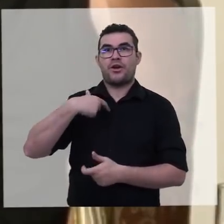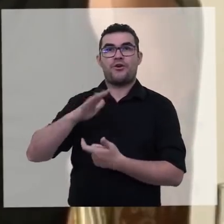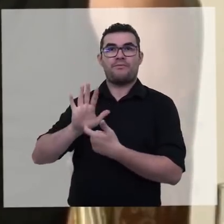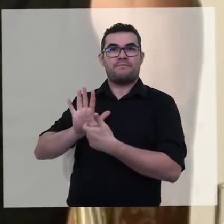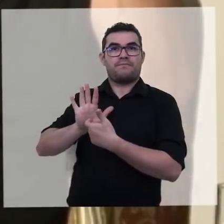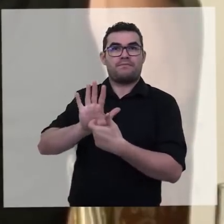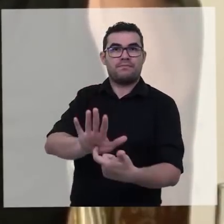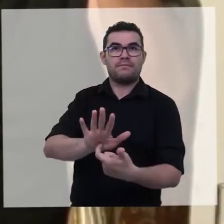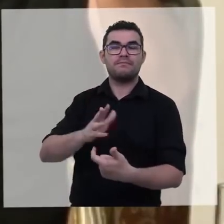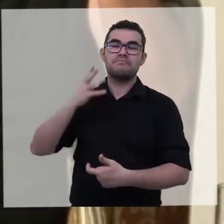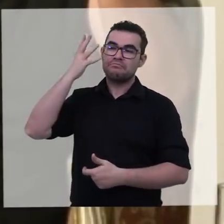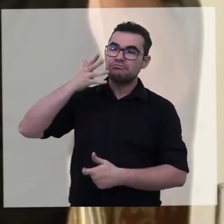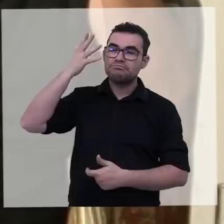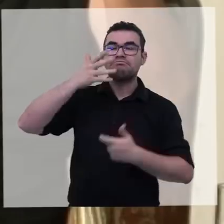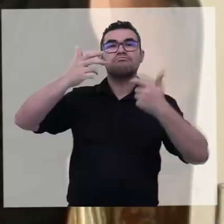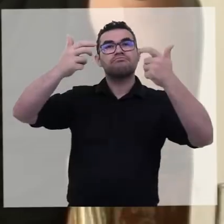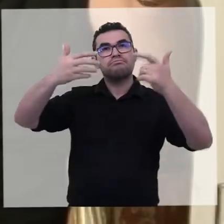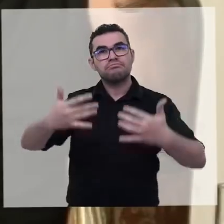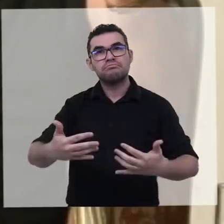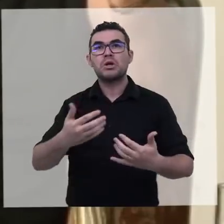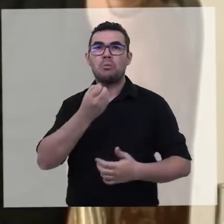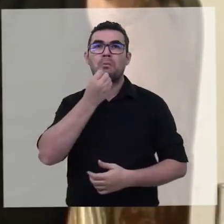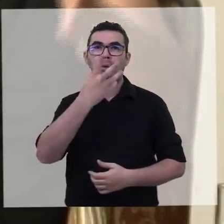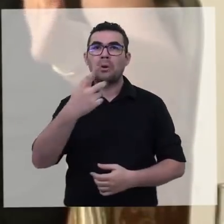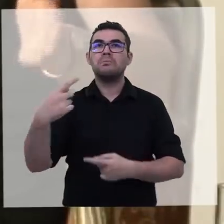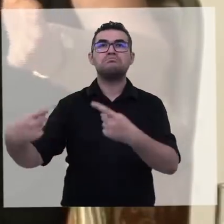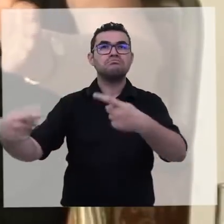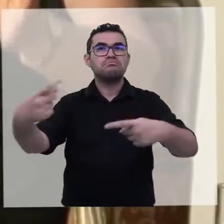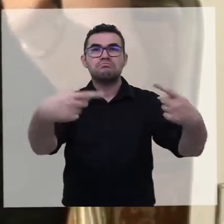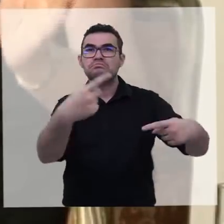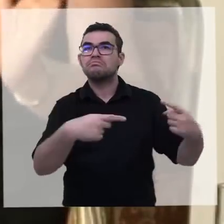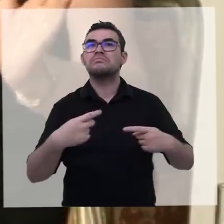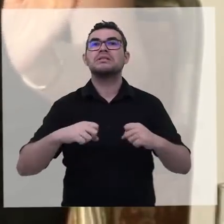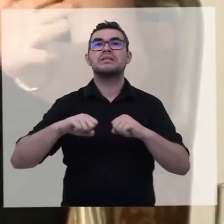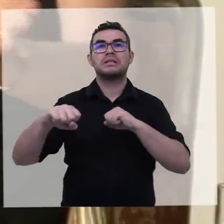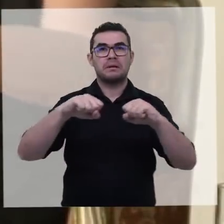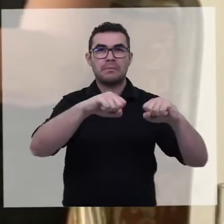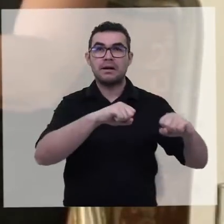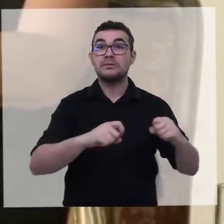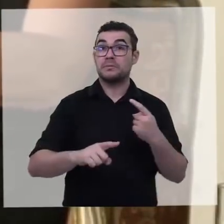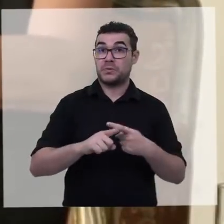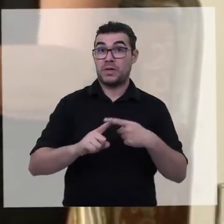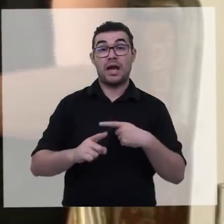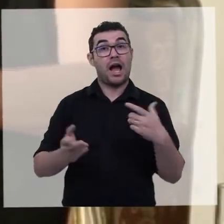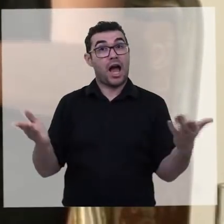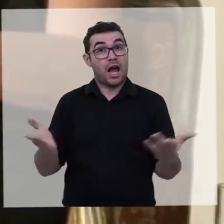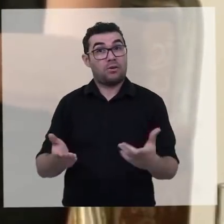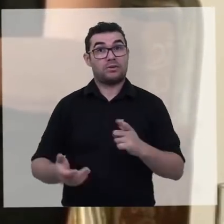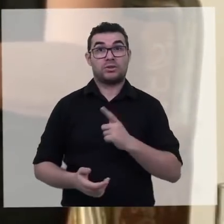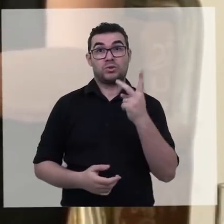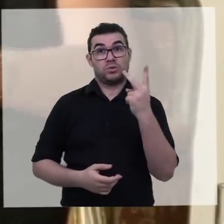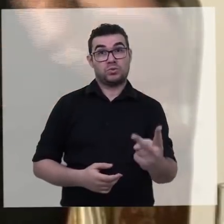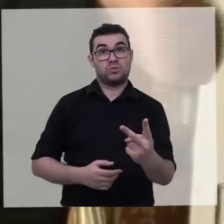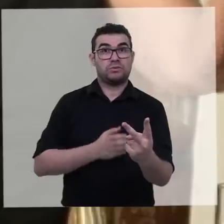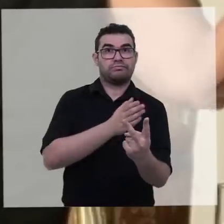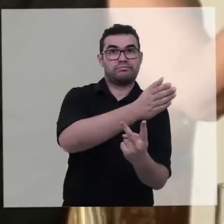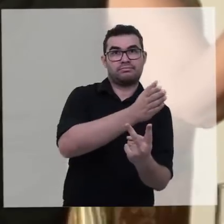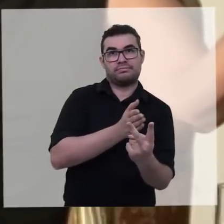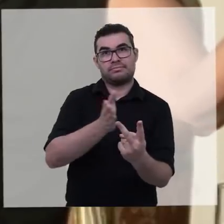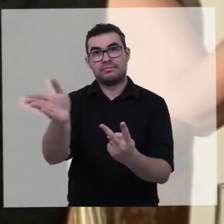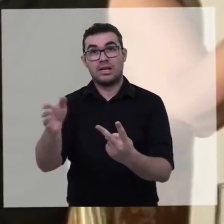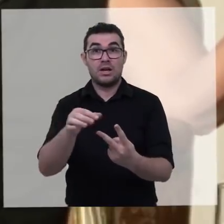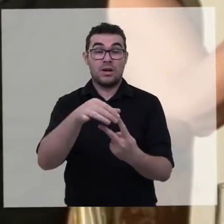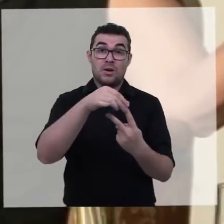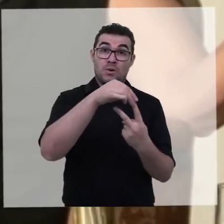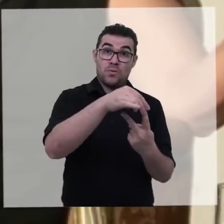E houve um bom debate sobre isso, porque tem as duas linhas, uma que começa a ver com o que eu identifiquei e a